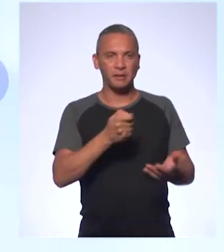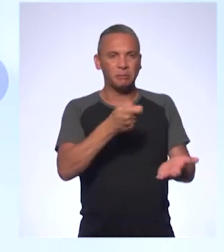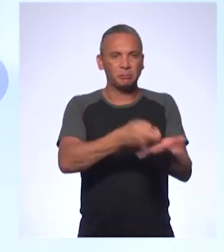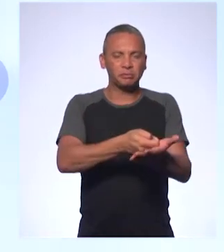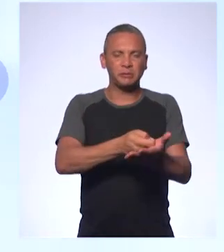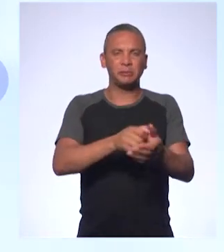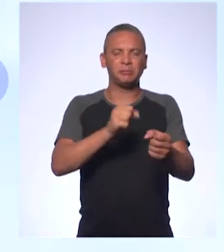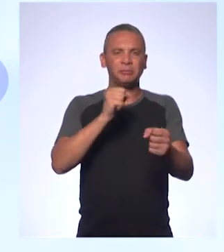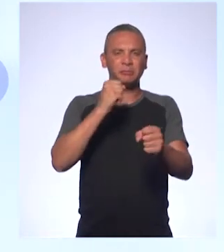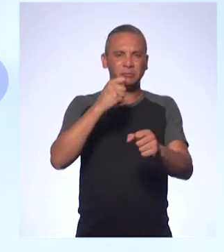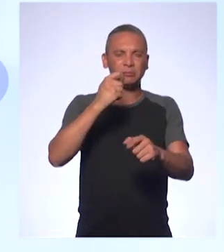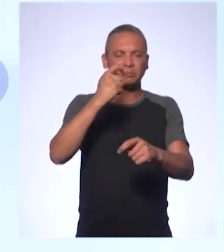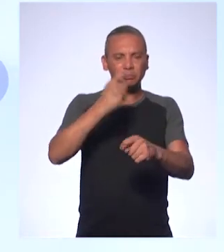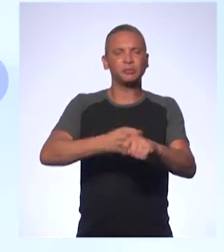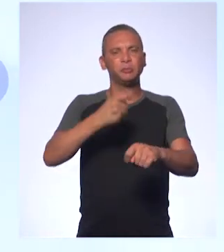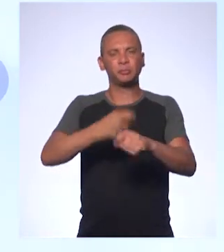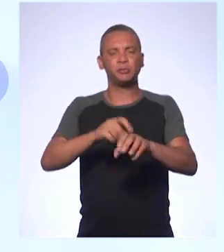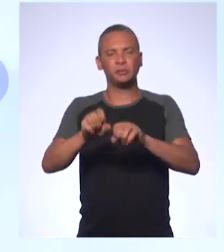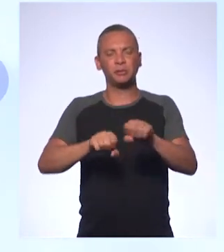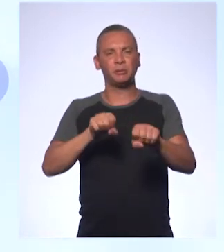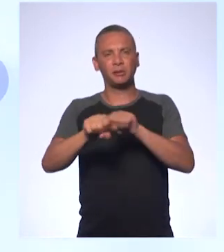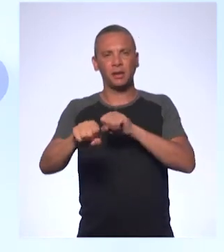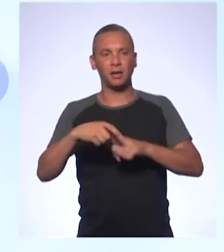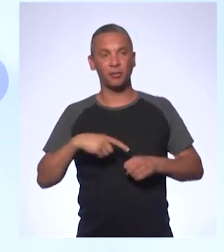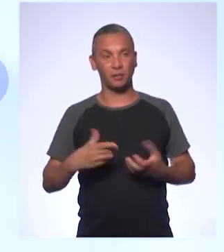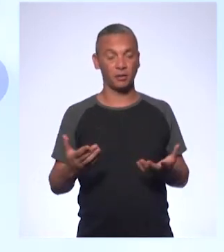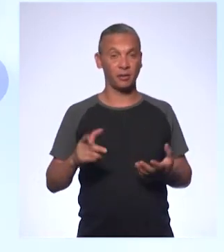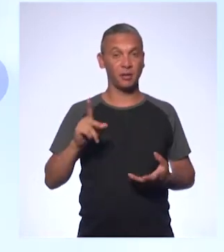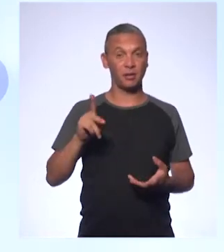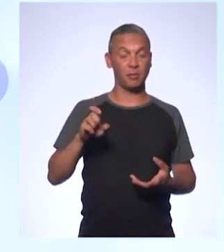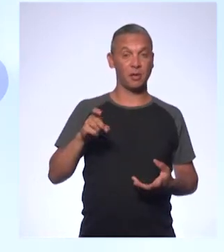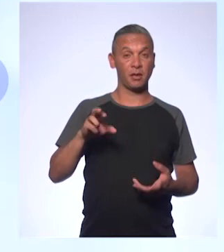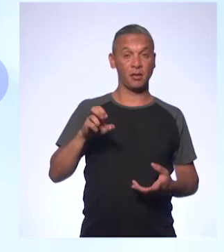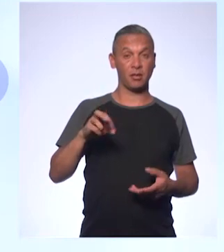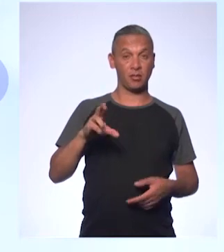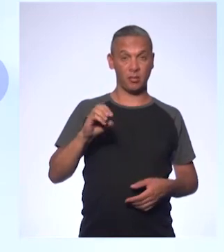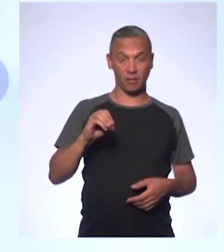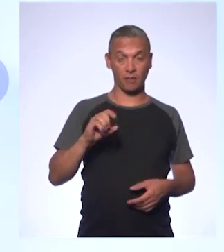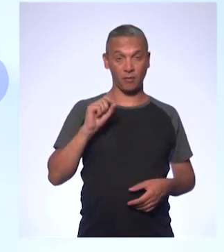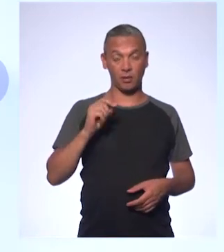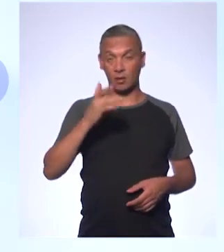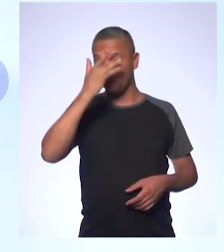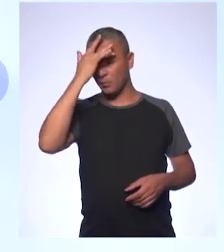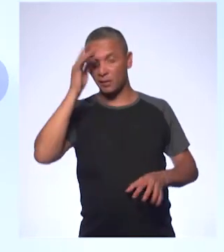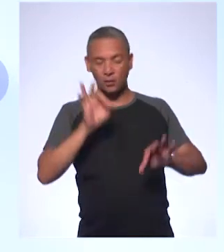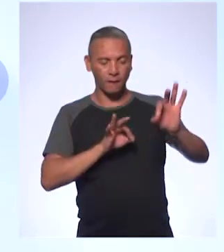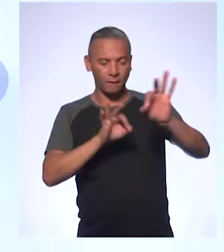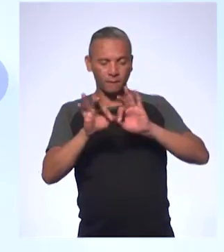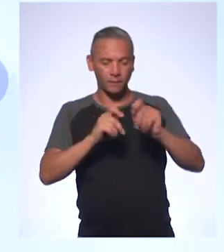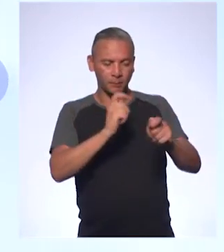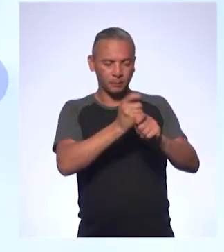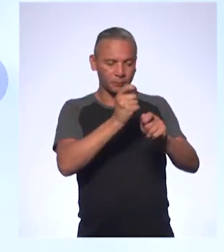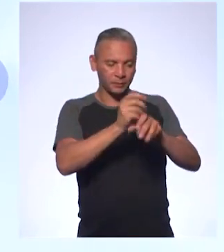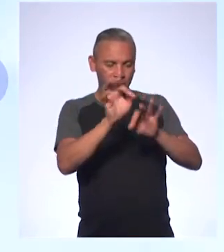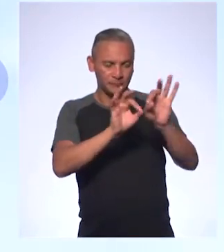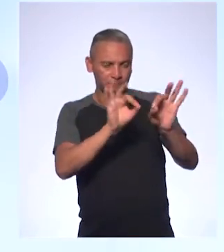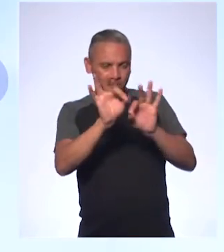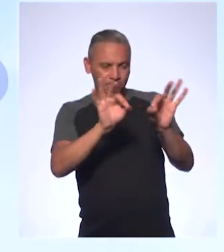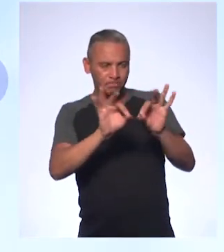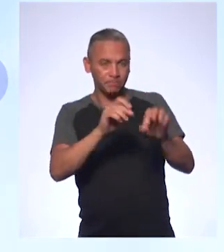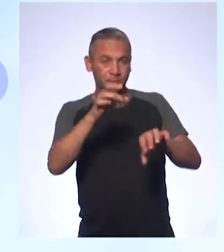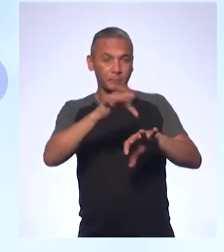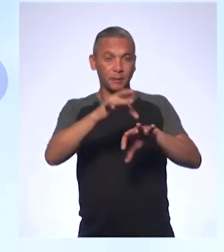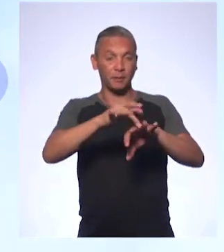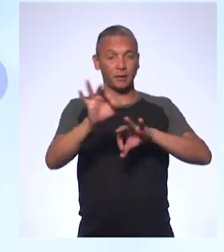né? E pedreiro vem de pedra, né? De quem trabalha com pedra, pica-pedreiro. Então, essa palavra